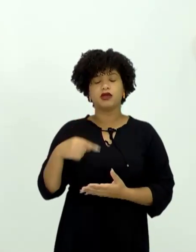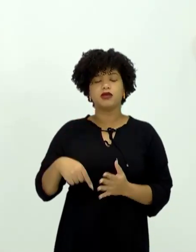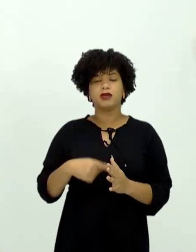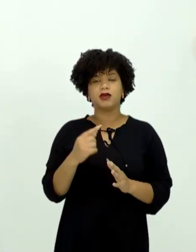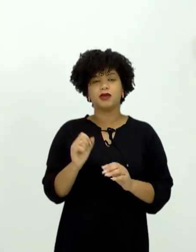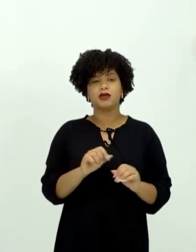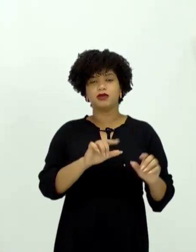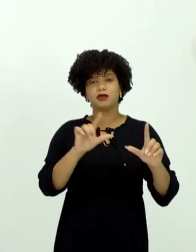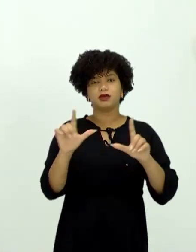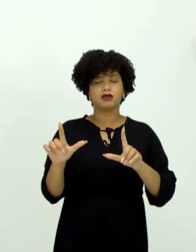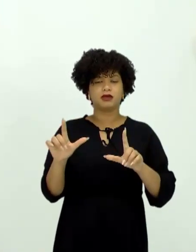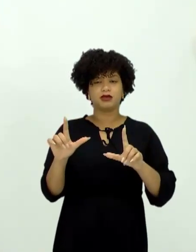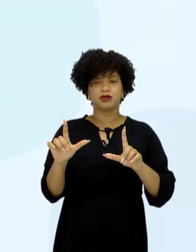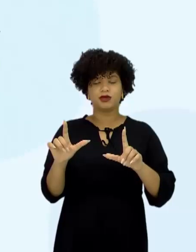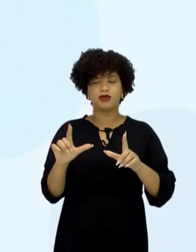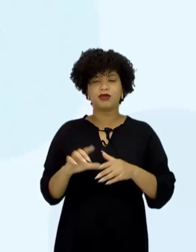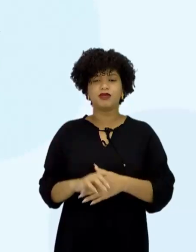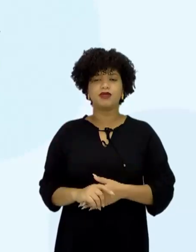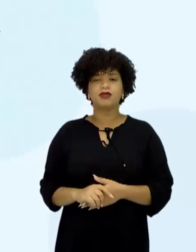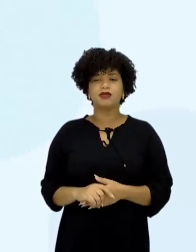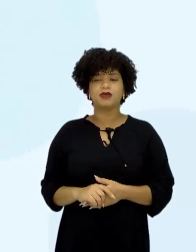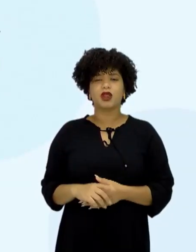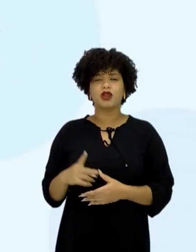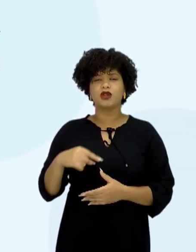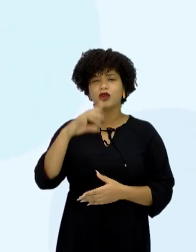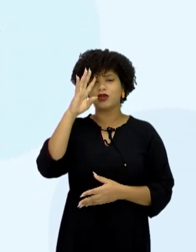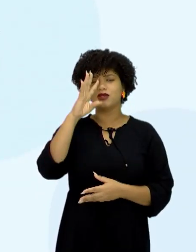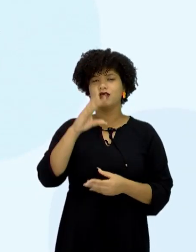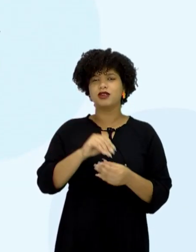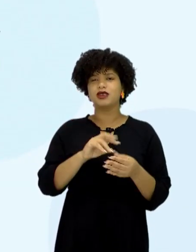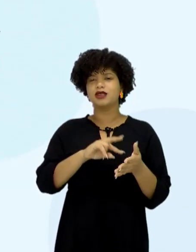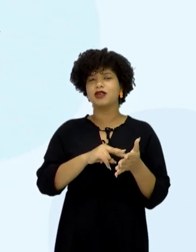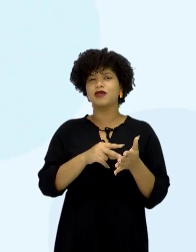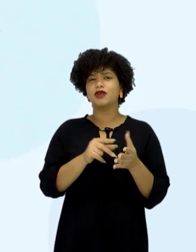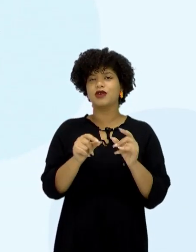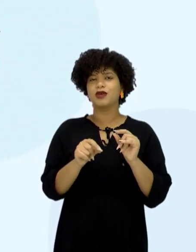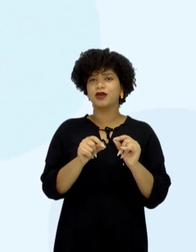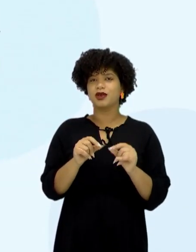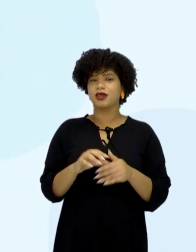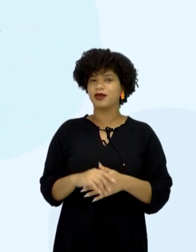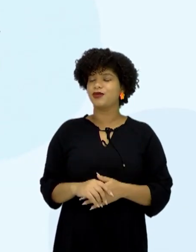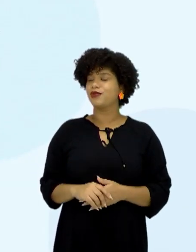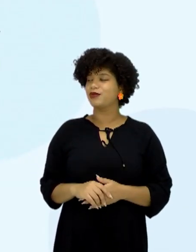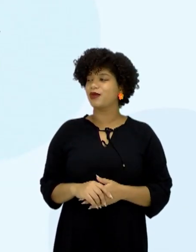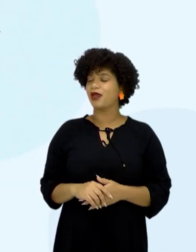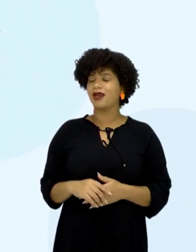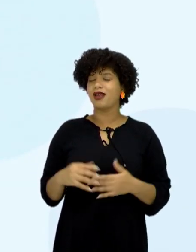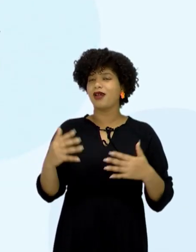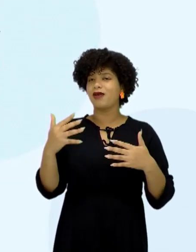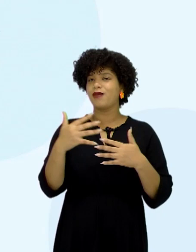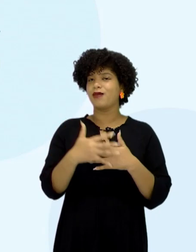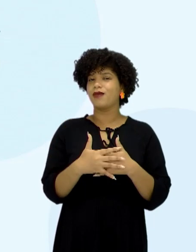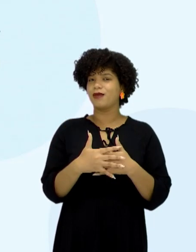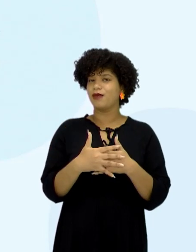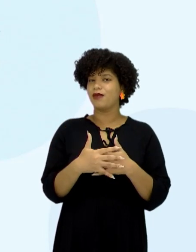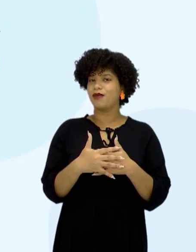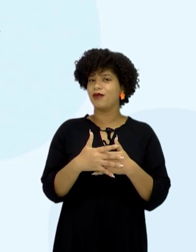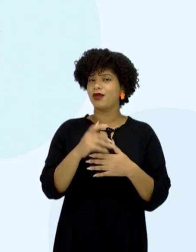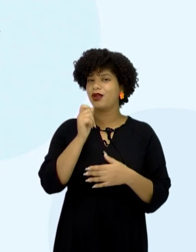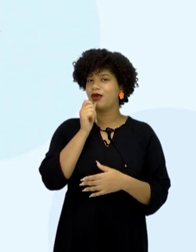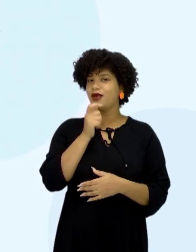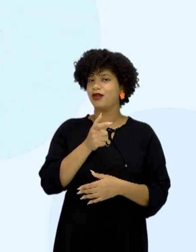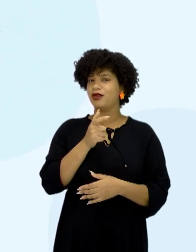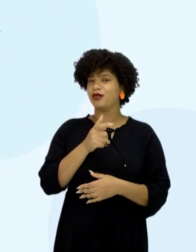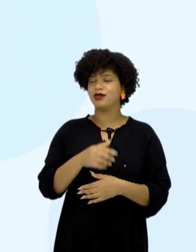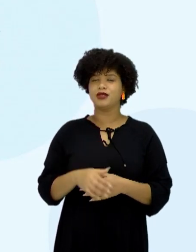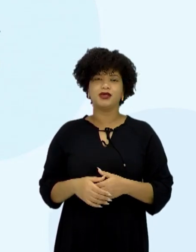vai tentar definir aí o que é paródia, Como que funciona essa questão da paródia. Então, quando a